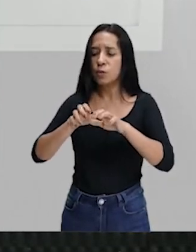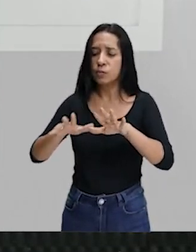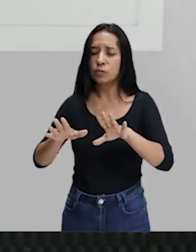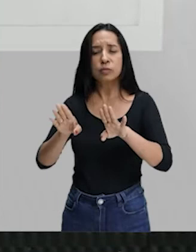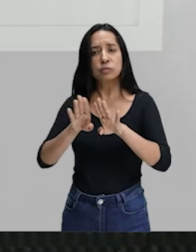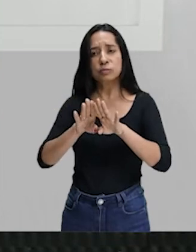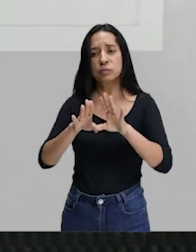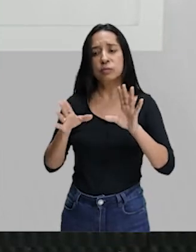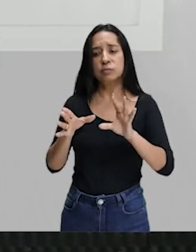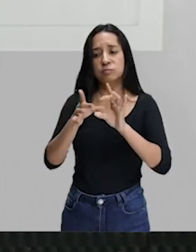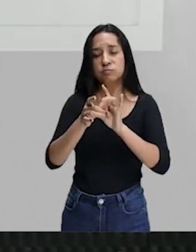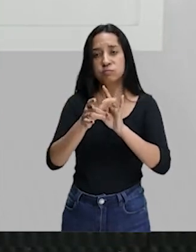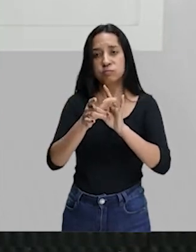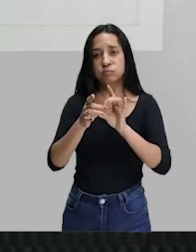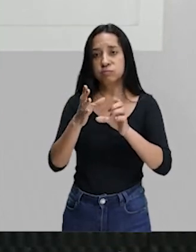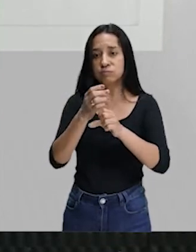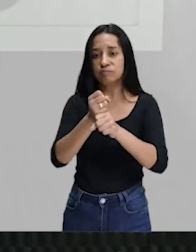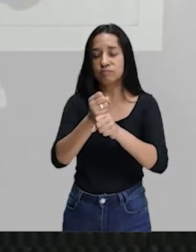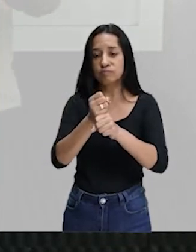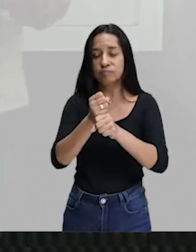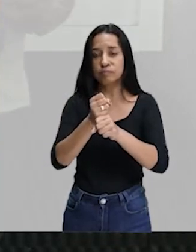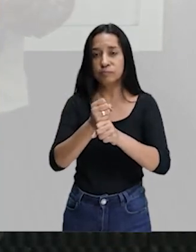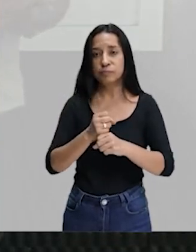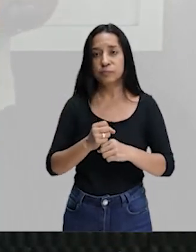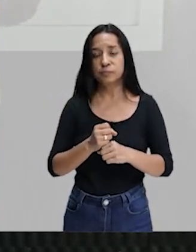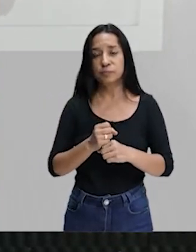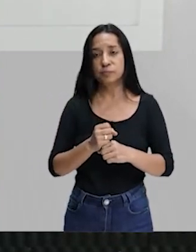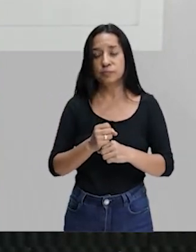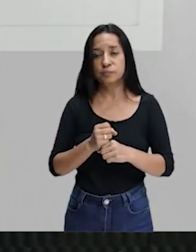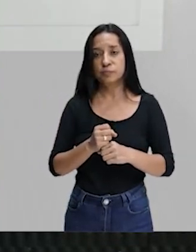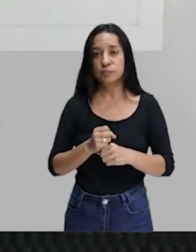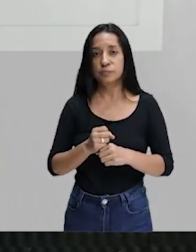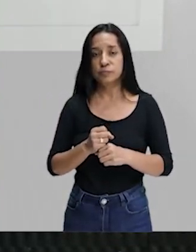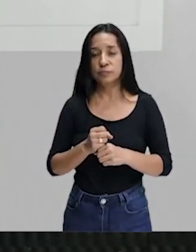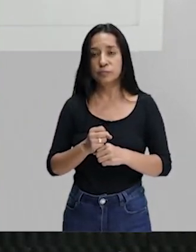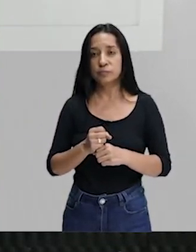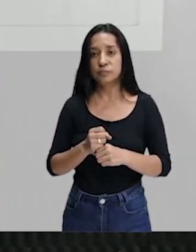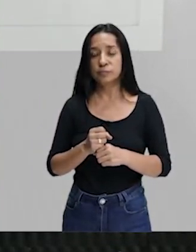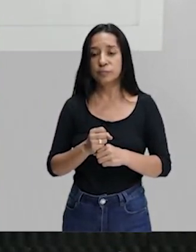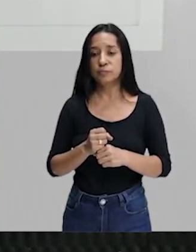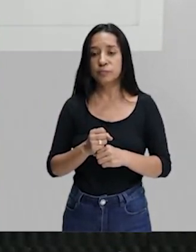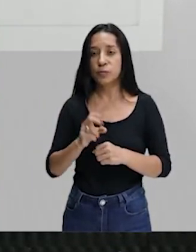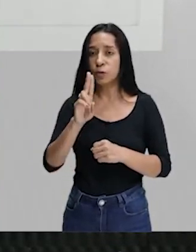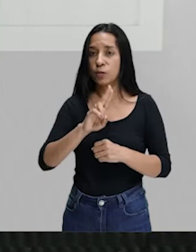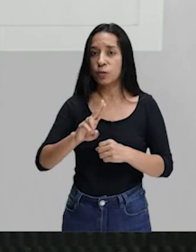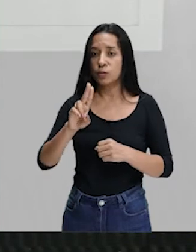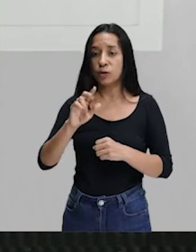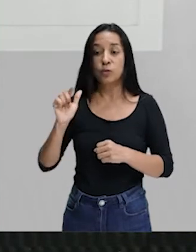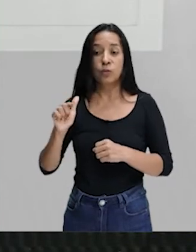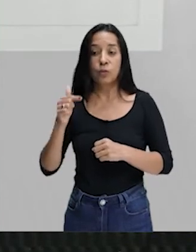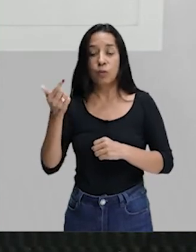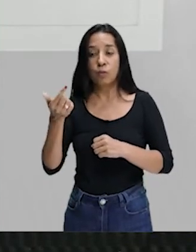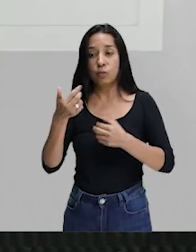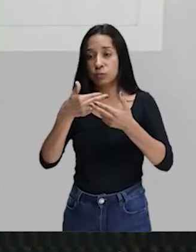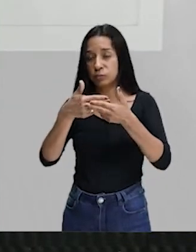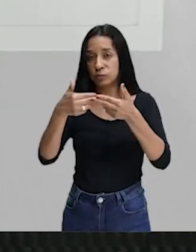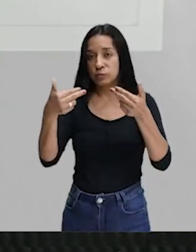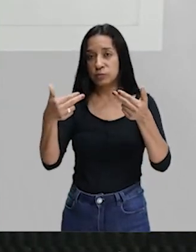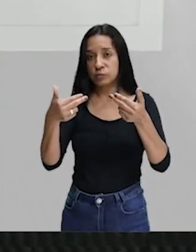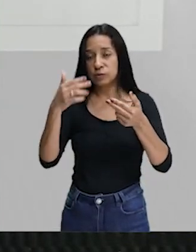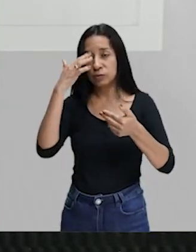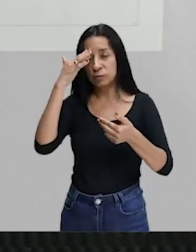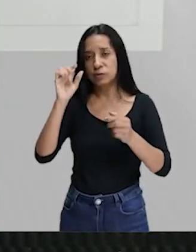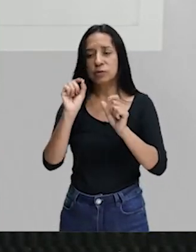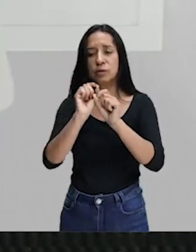tá ok? Utilizando uma forma bem mais completa, levando em consideração outros fatores. Então vamos imaginar